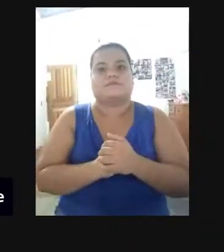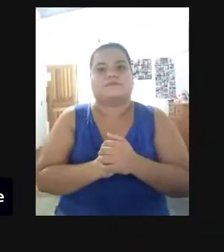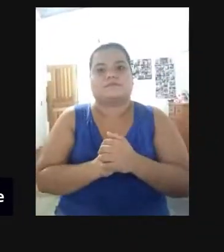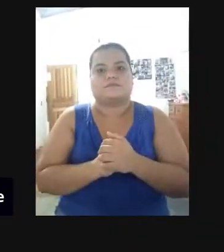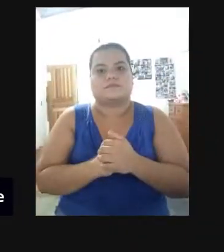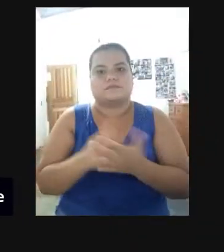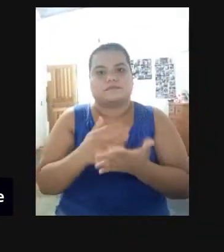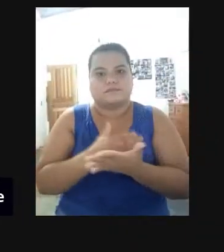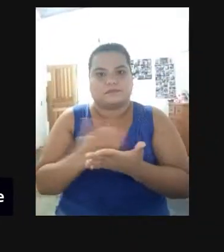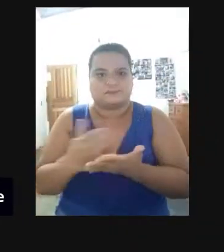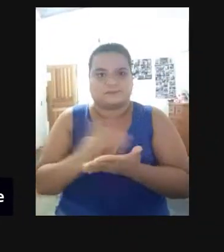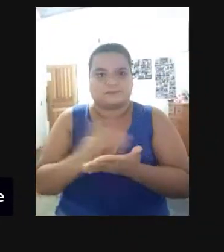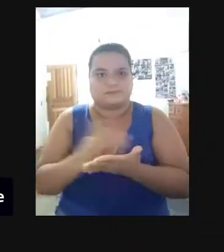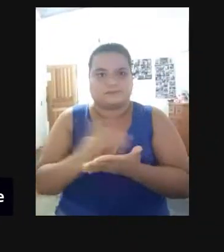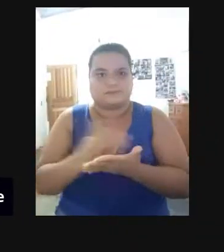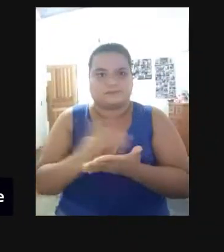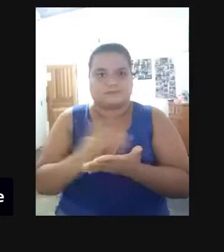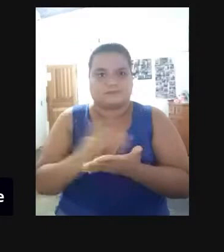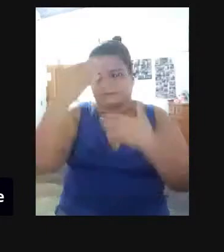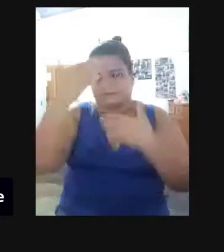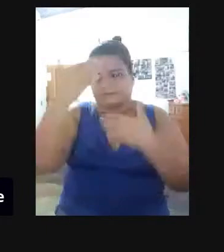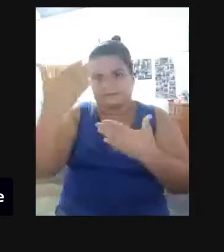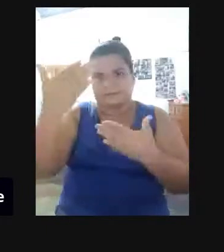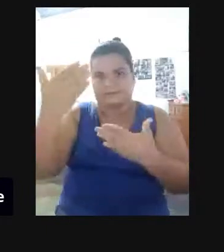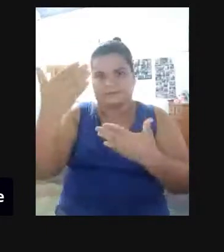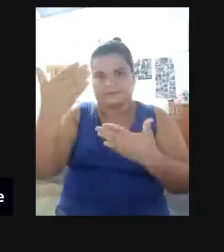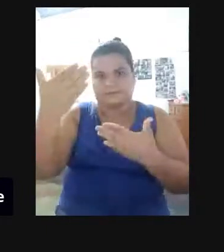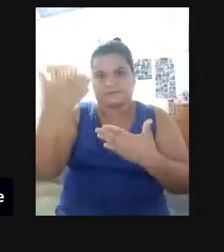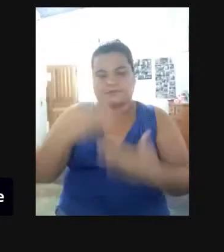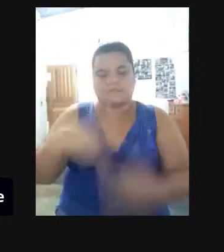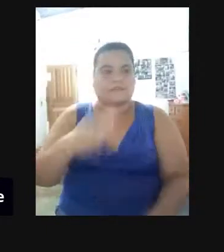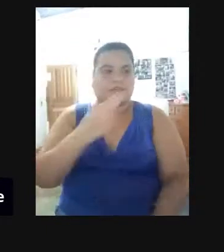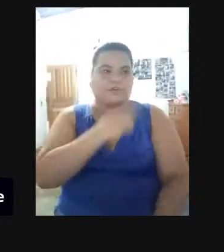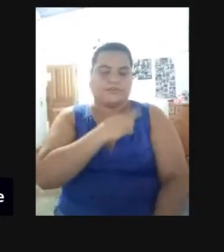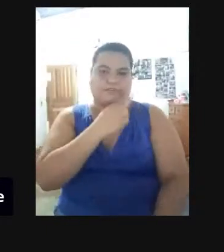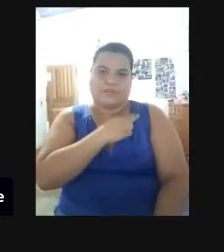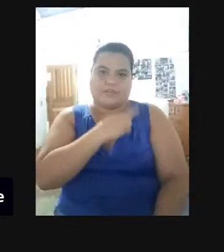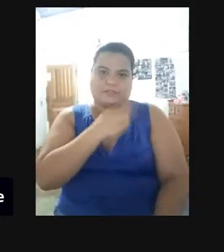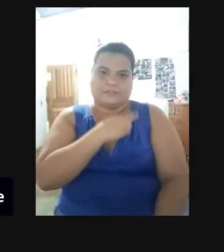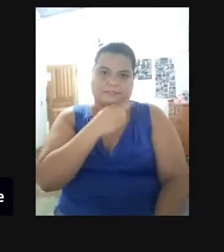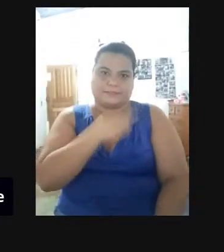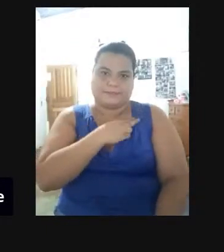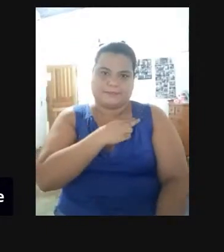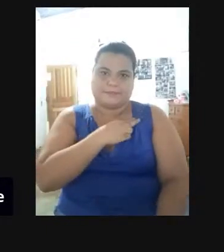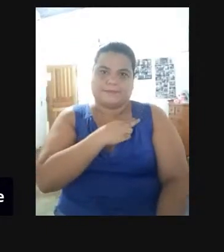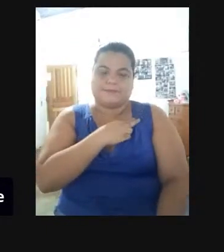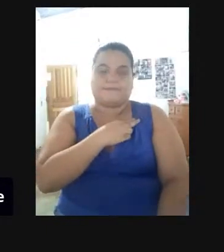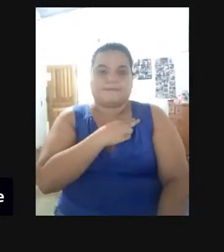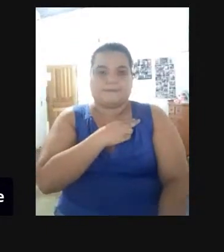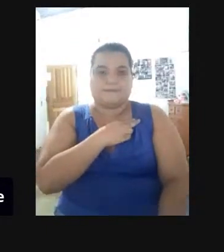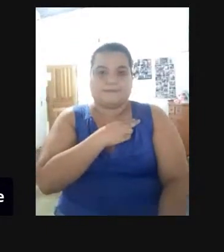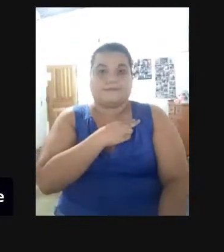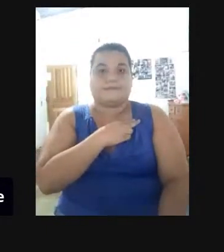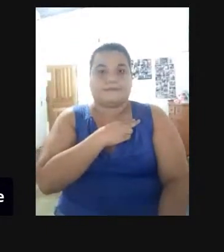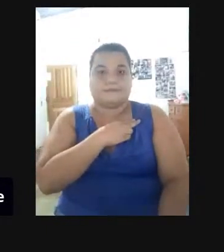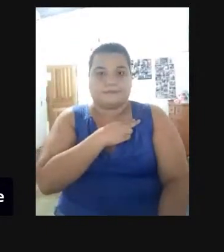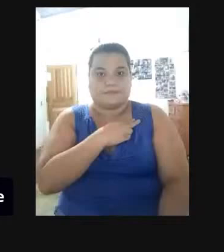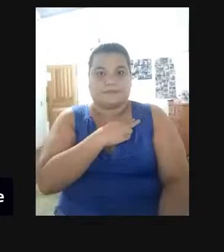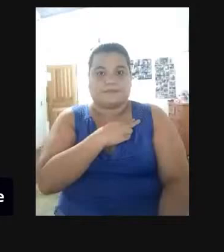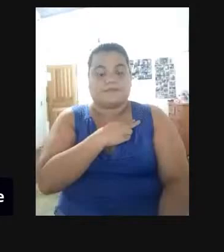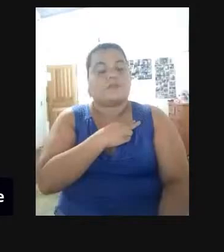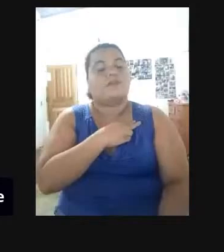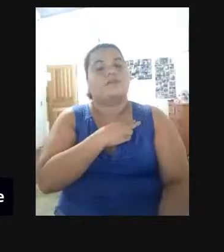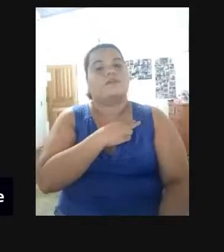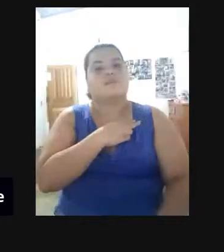Inicialmente, eu gostaria de agradecer à Universidade Federal do Acre, né? Especialmente a equipe da Ascom, na pessoa